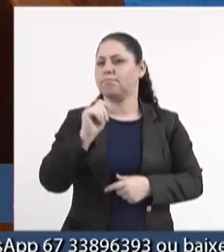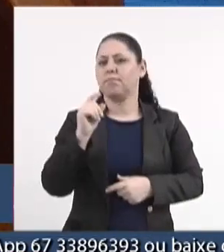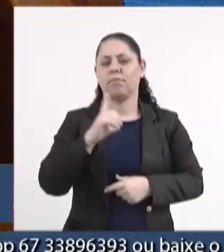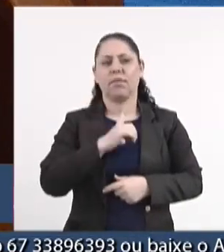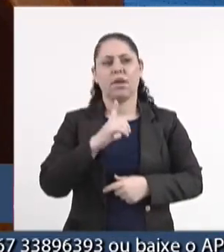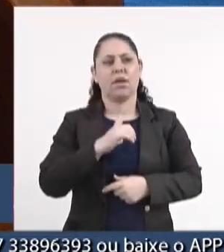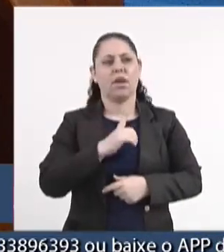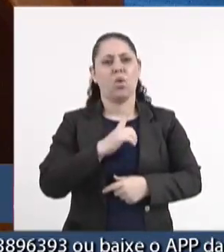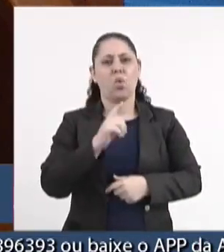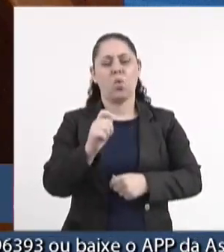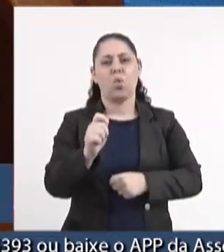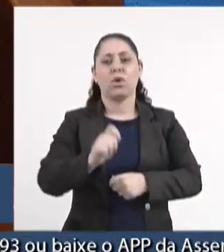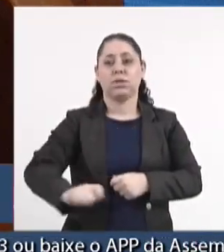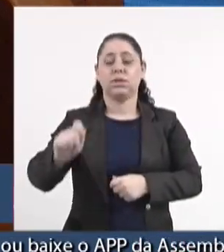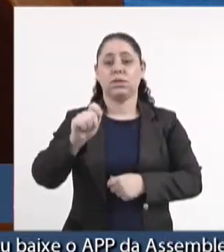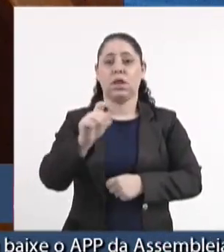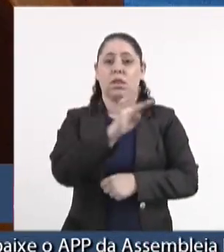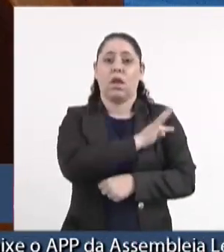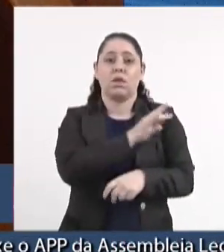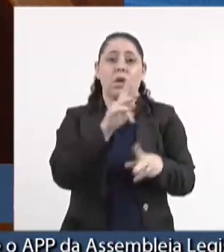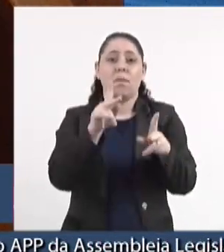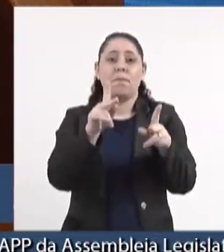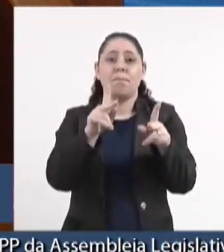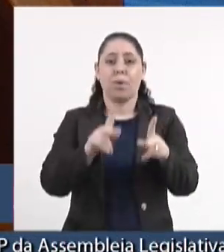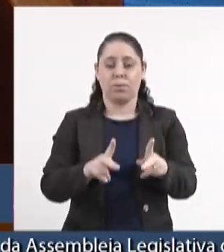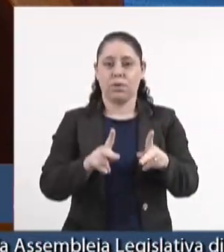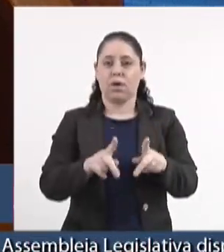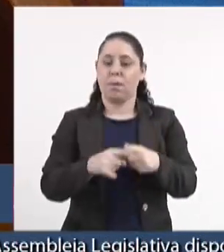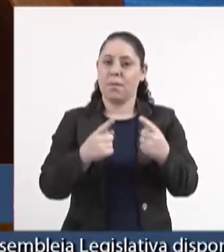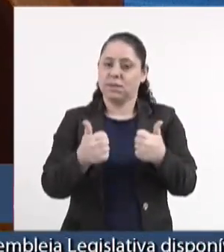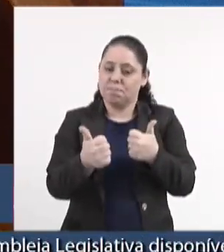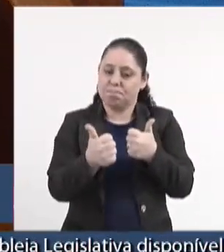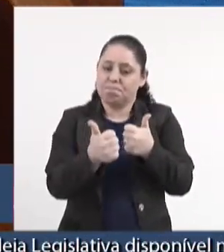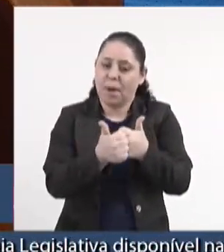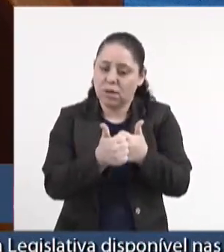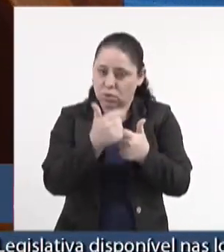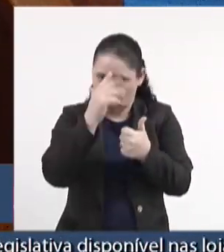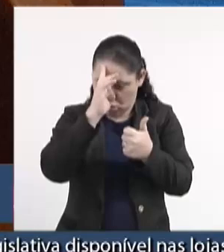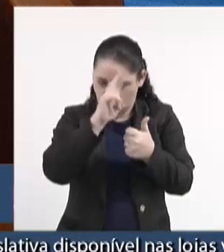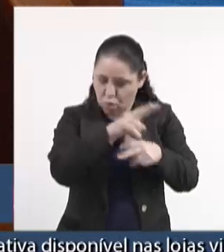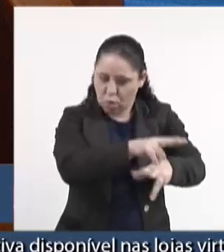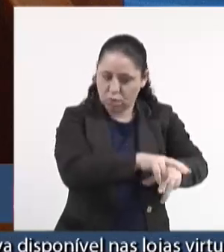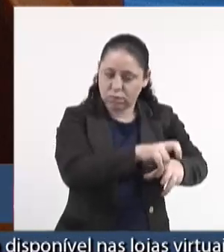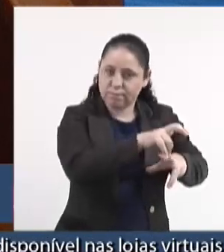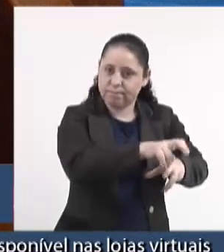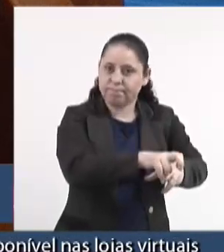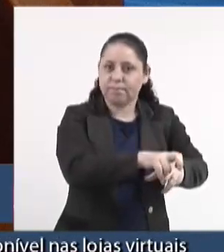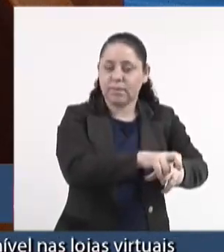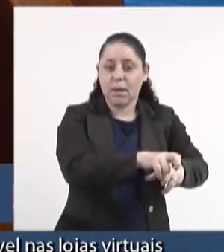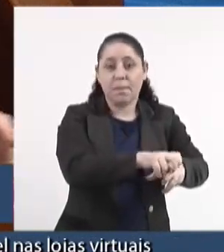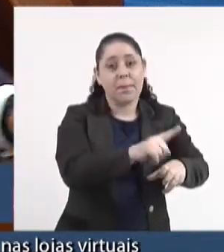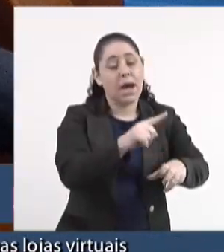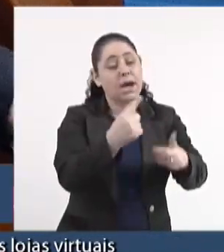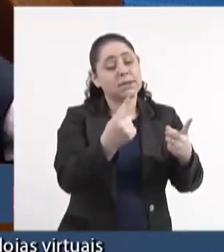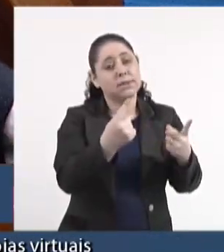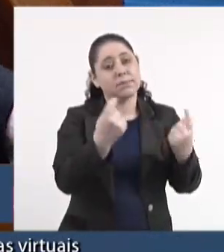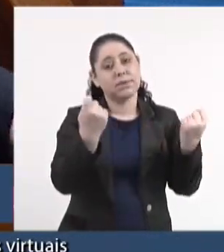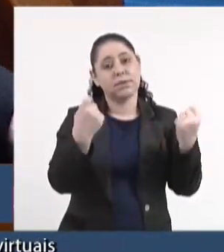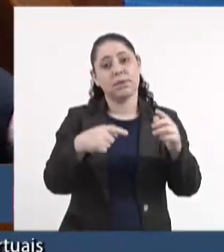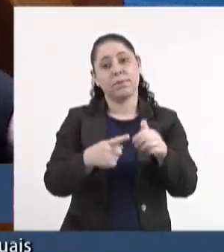termos uma assistência técnica pública mais próxima do produtor, e para isso